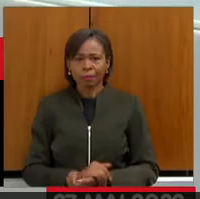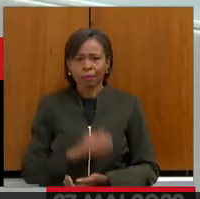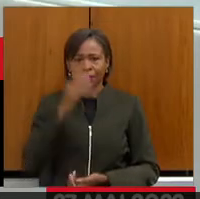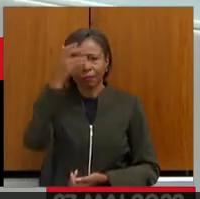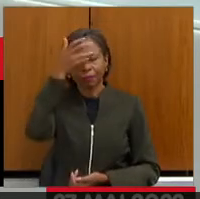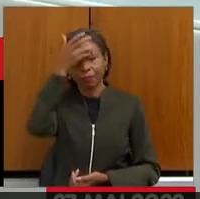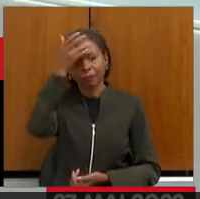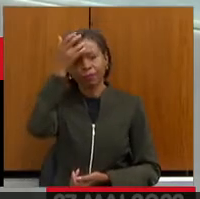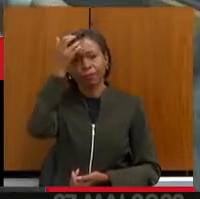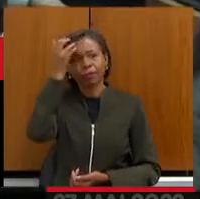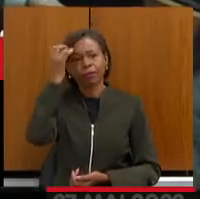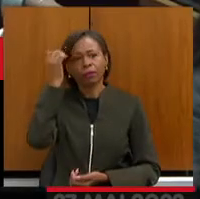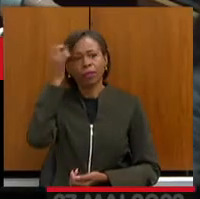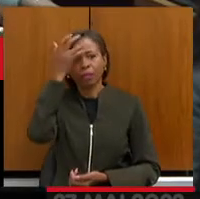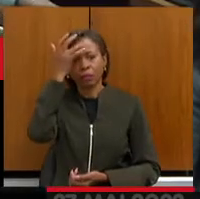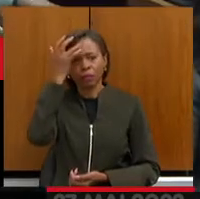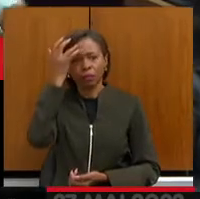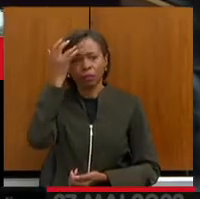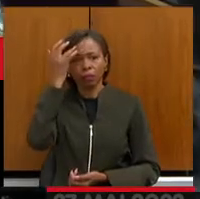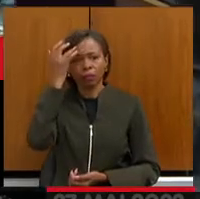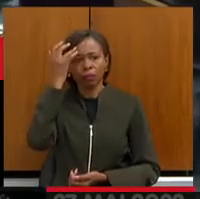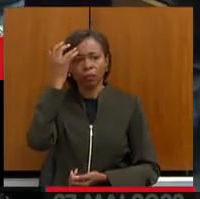E aí